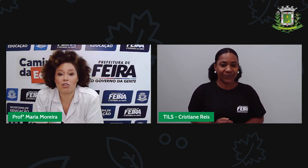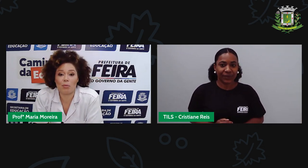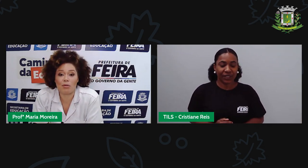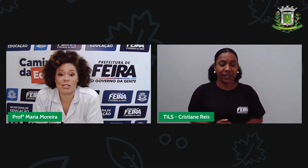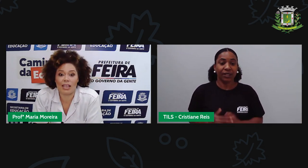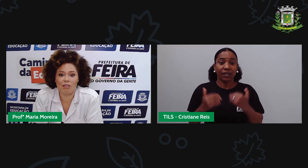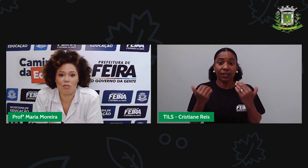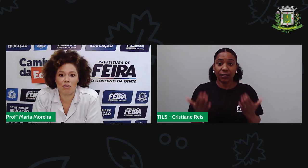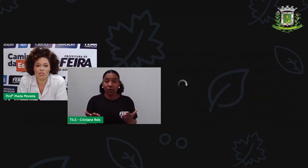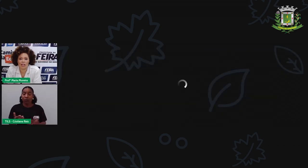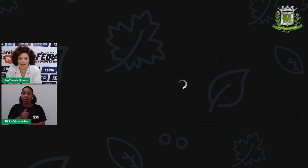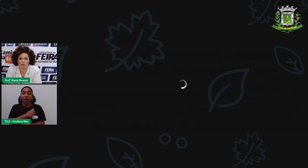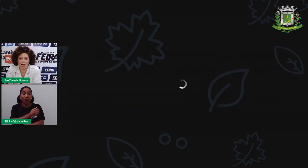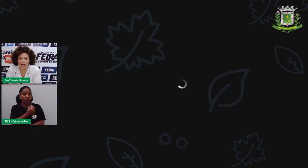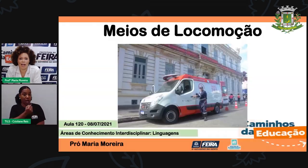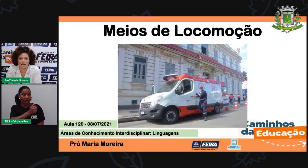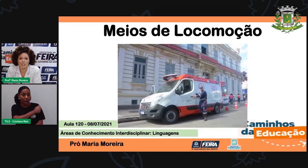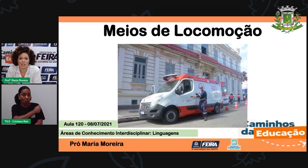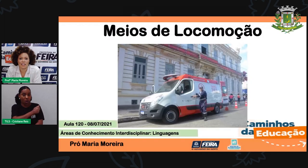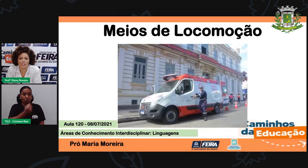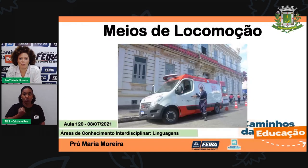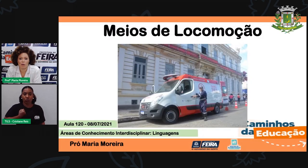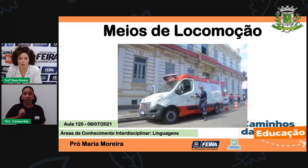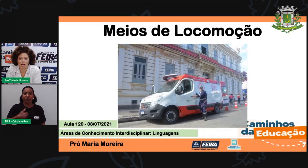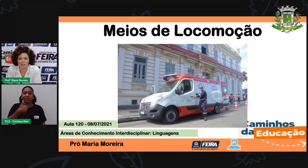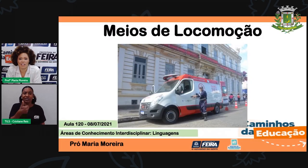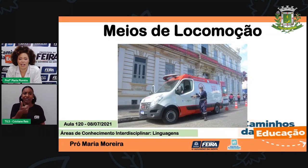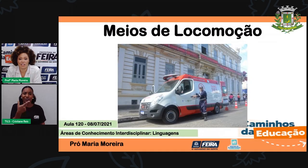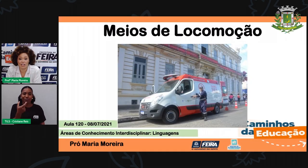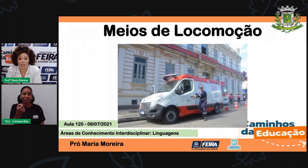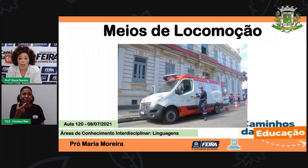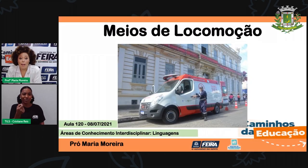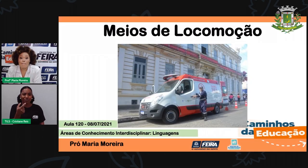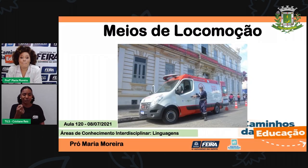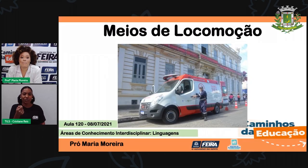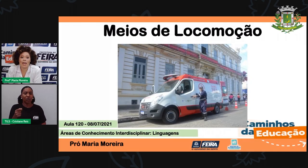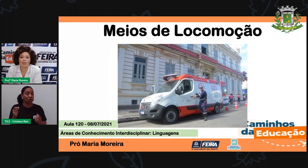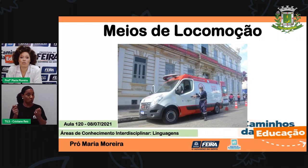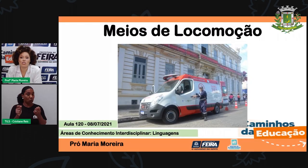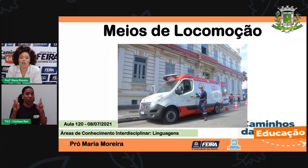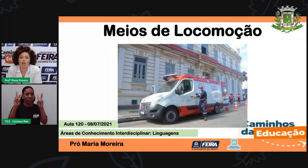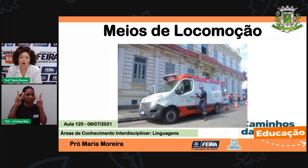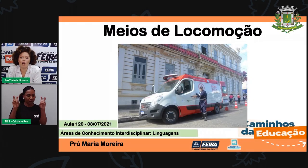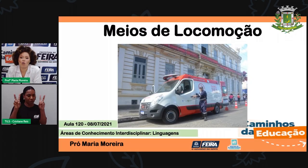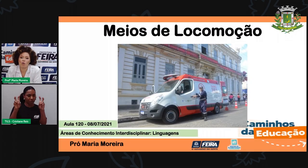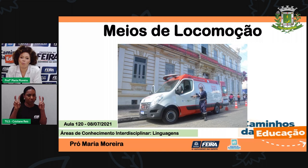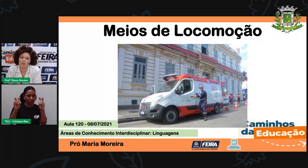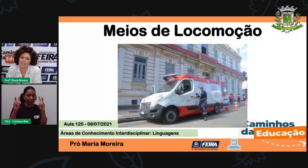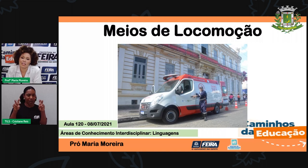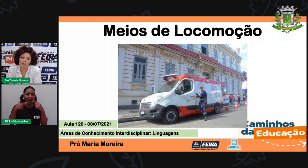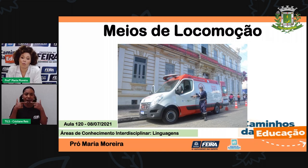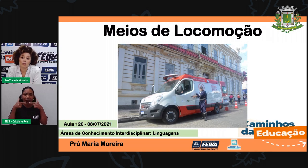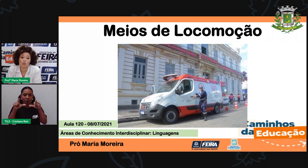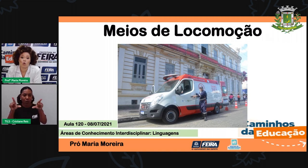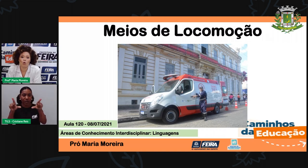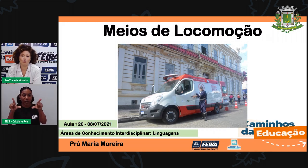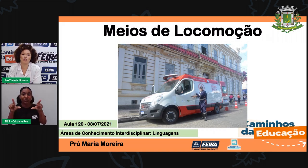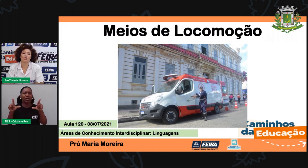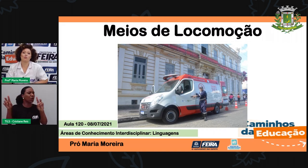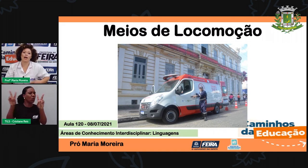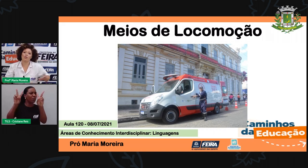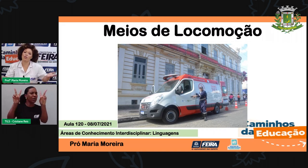Aula de número 120, linguagem. Deixa pra colocar o slide aqui. Meios de locomoção. Vamos